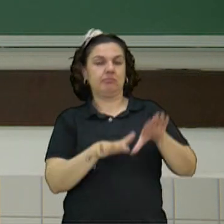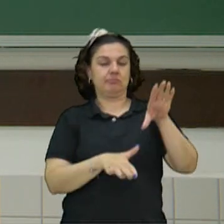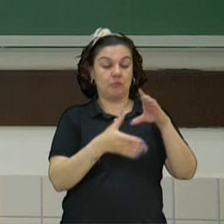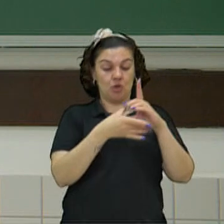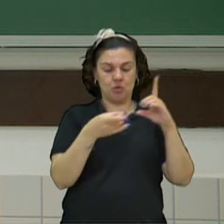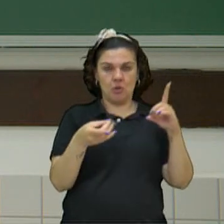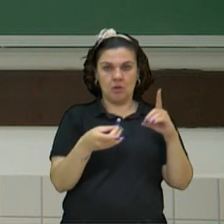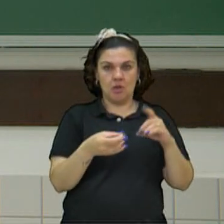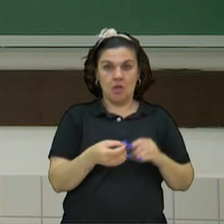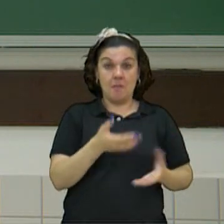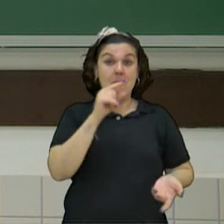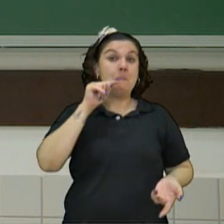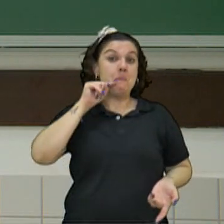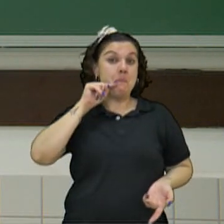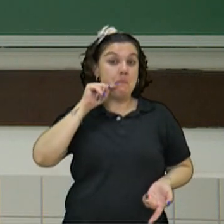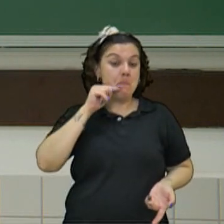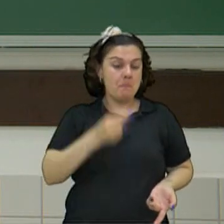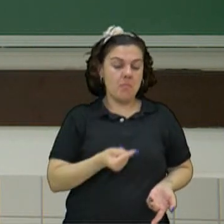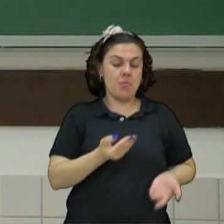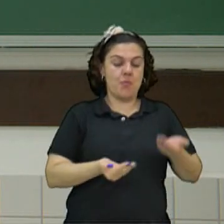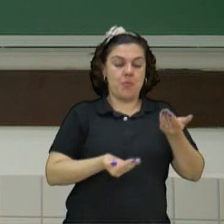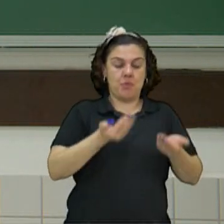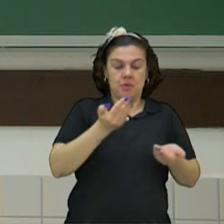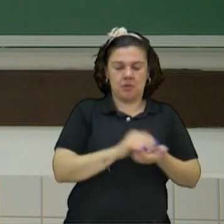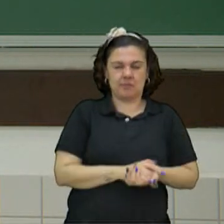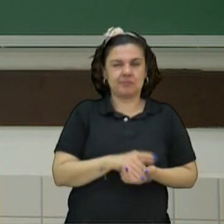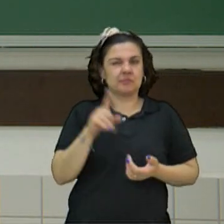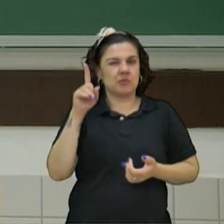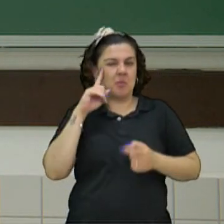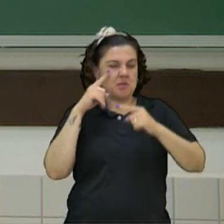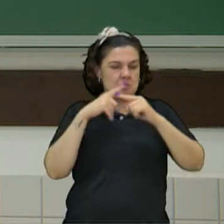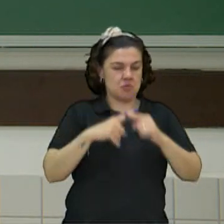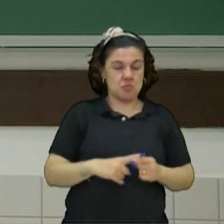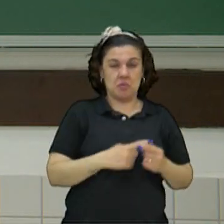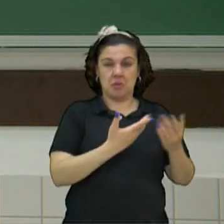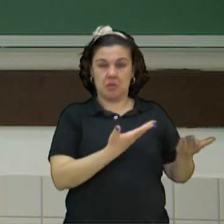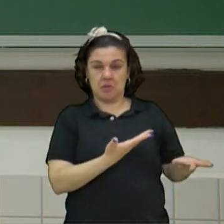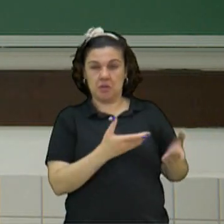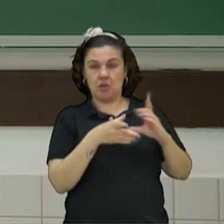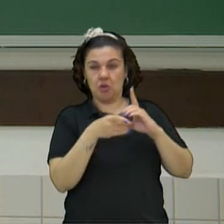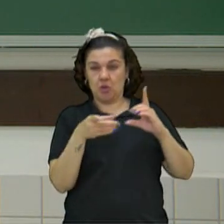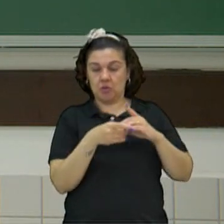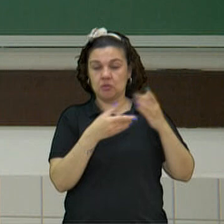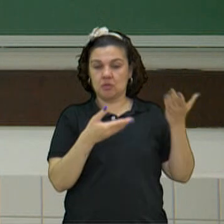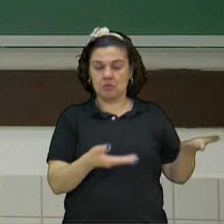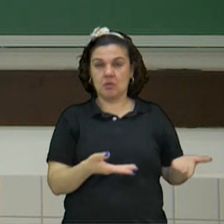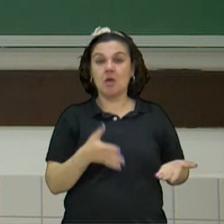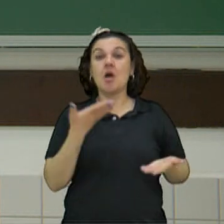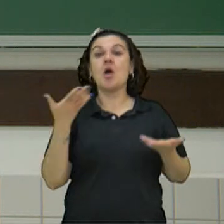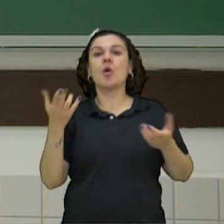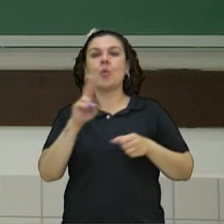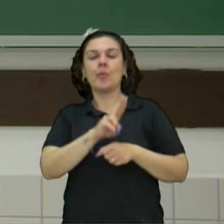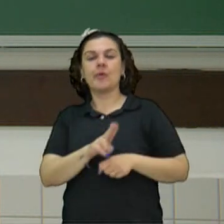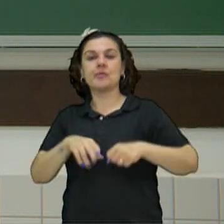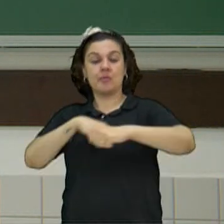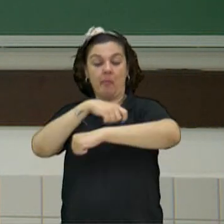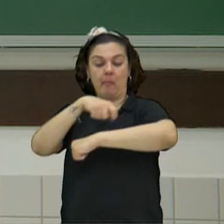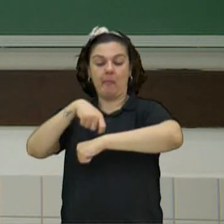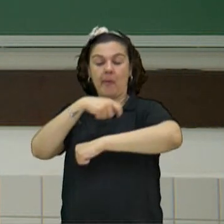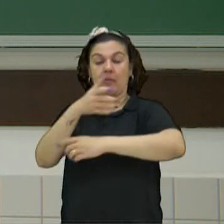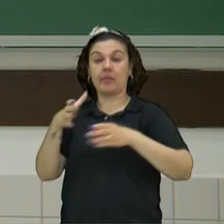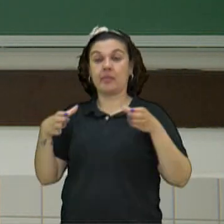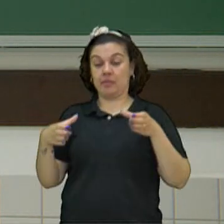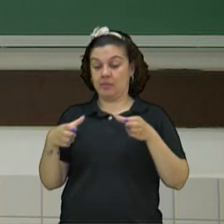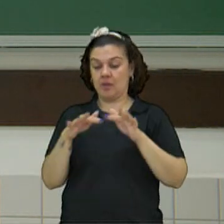E multiplique aí, né, quanto que está $1, pensando na tonelada. Quanto custa uma panela, uma coisa entre aspas simples, que é